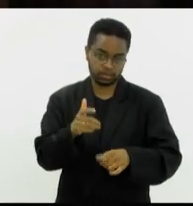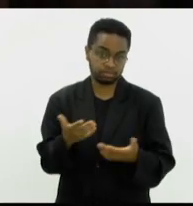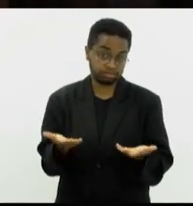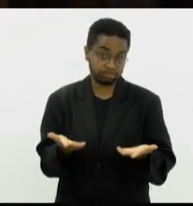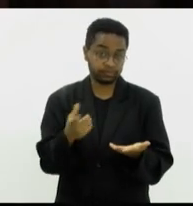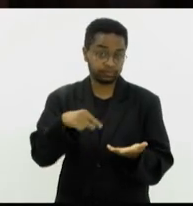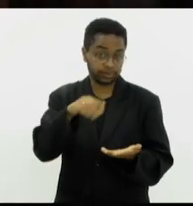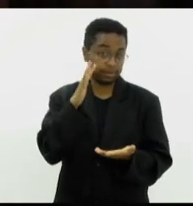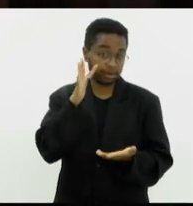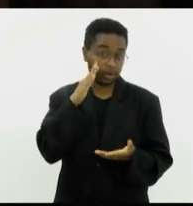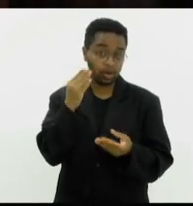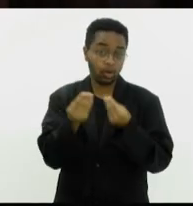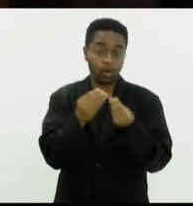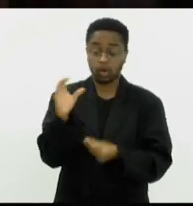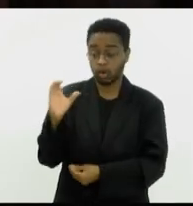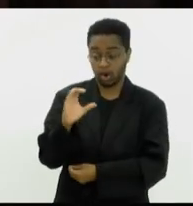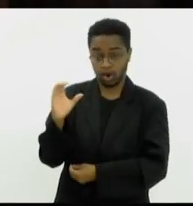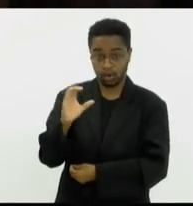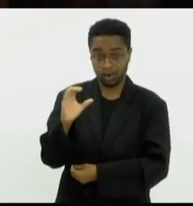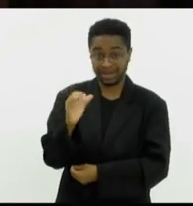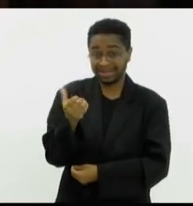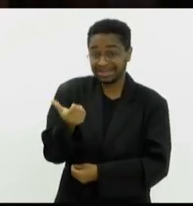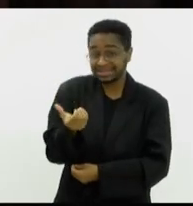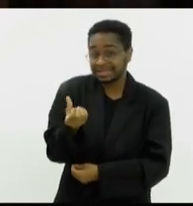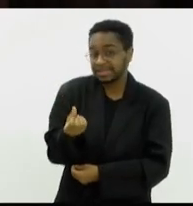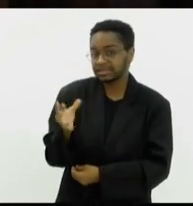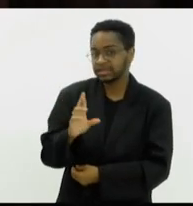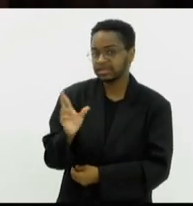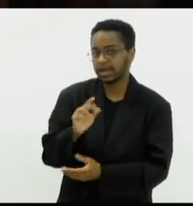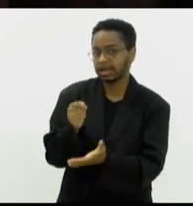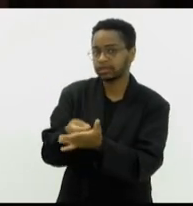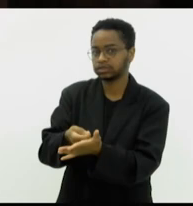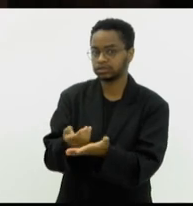noção uma coca-cola de 2 l é R 16